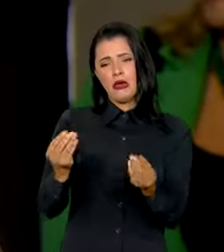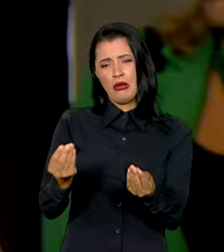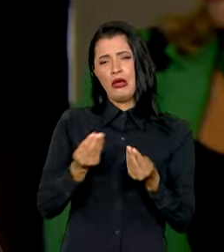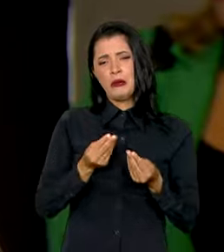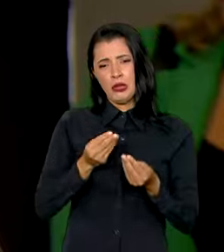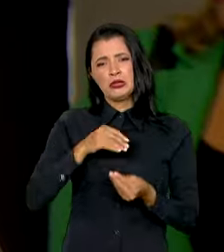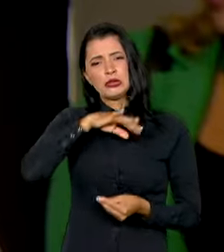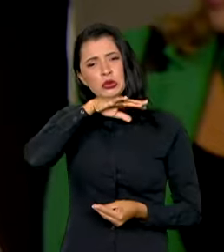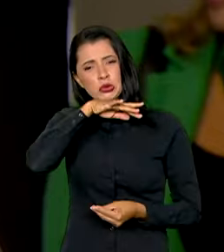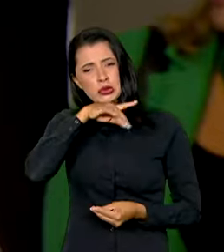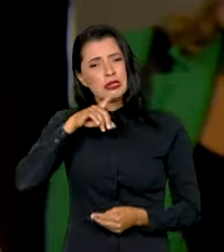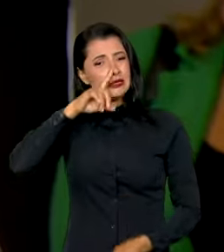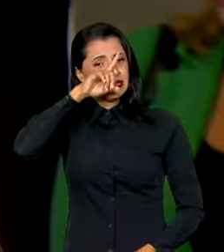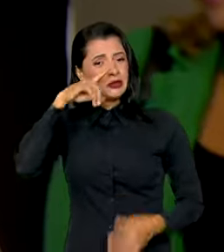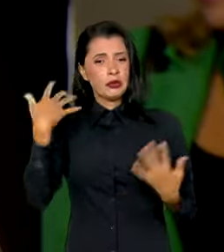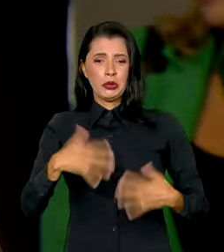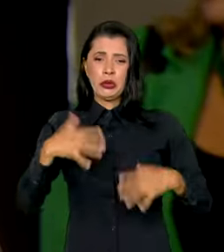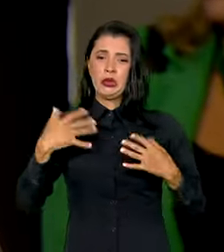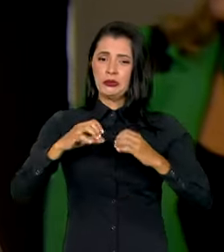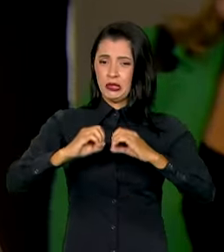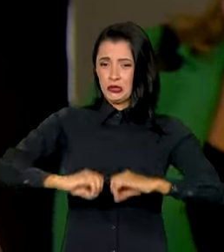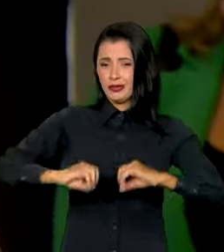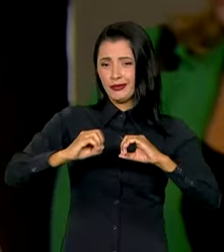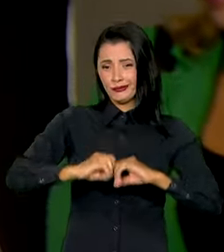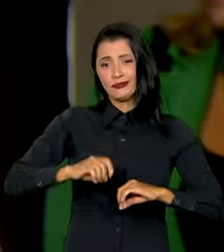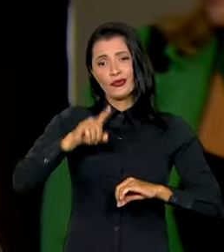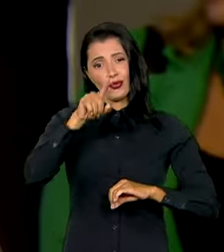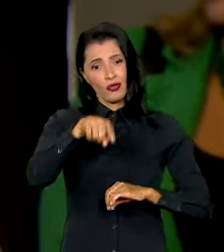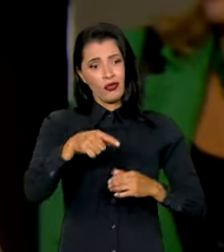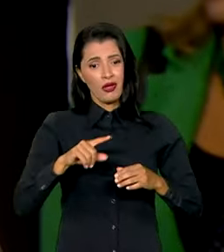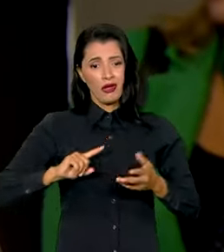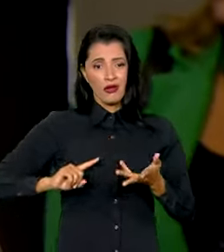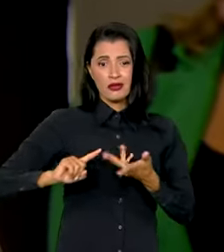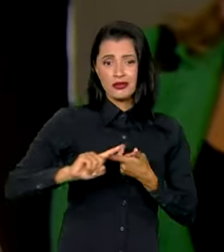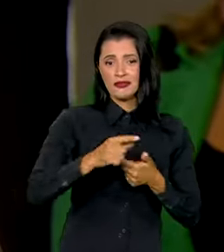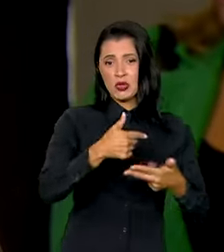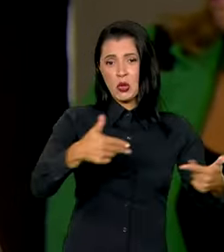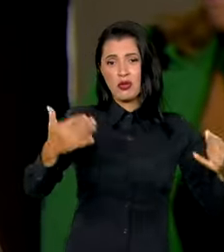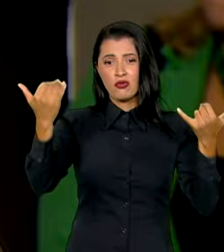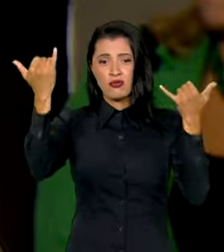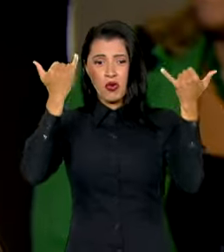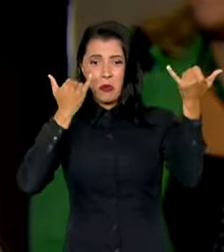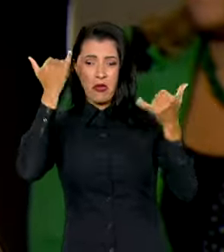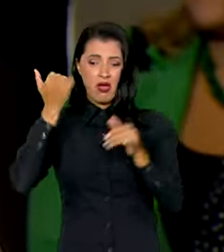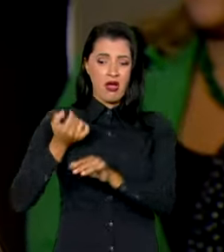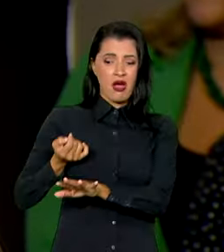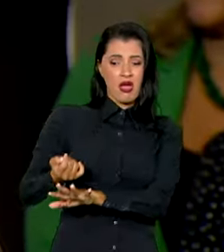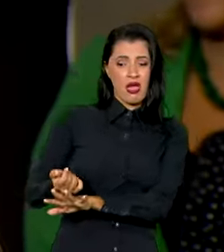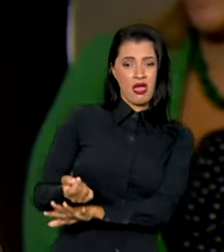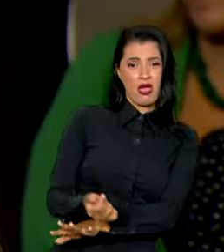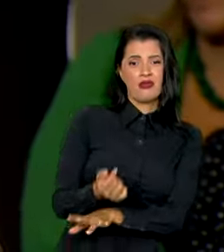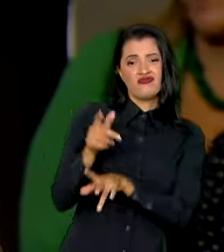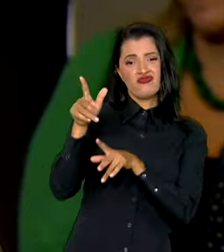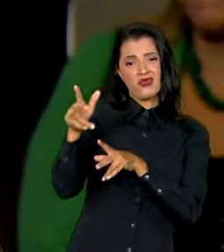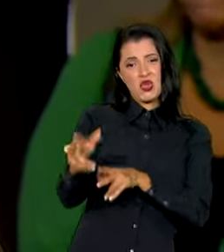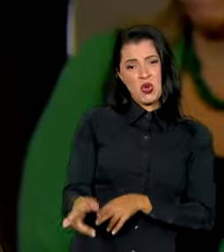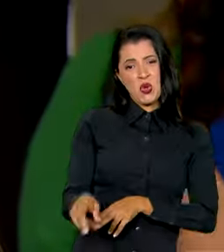ser lesivas, como são lesivas todas aquelas informações que têm esse caráter